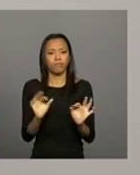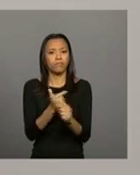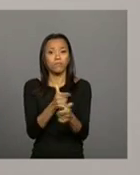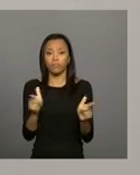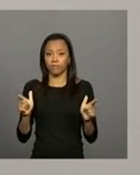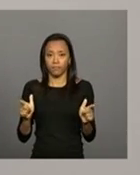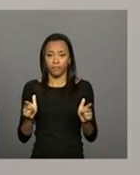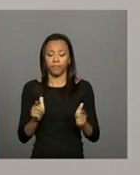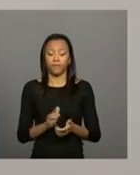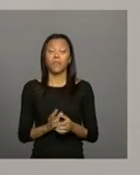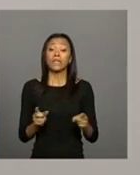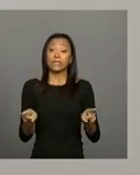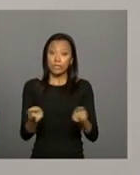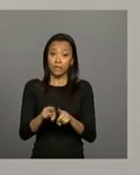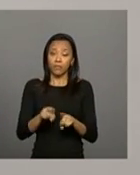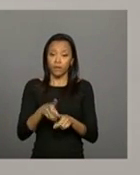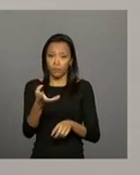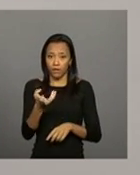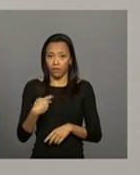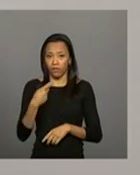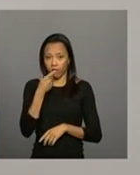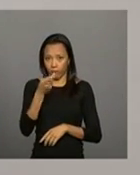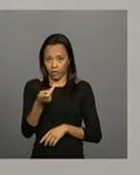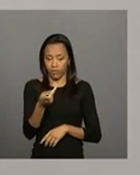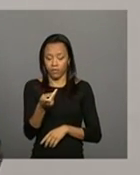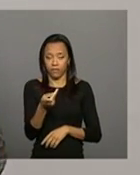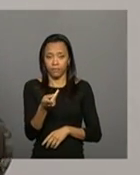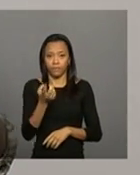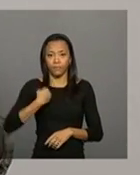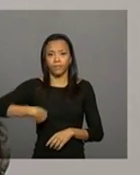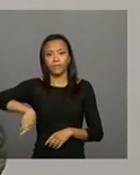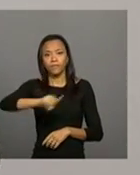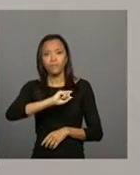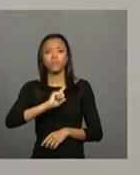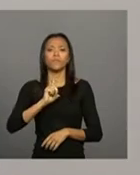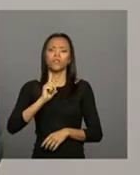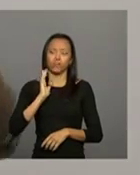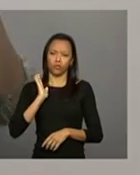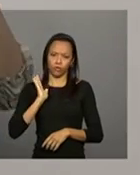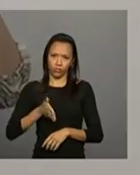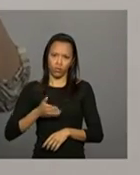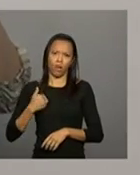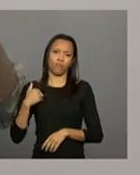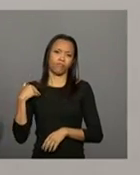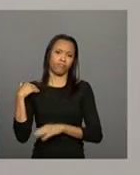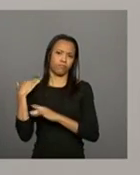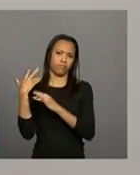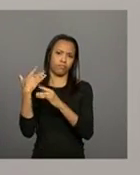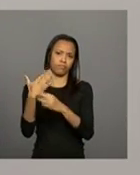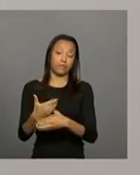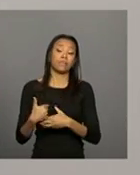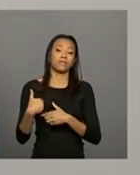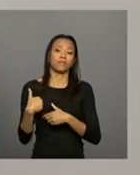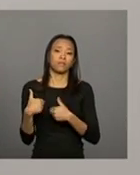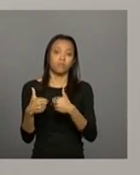Queria dizer também que nós temos atuado de forma